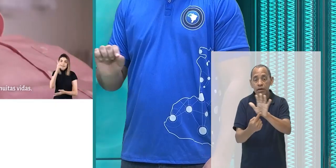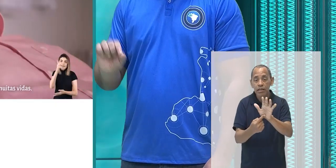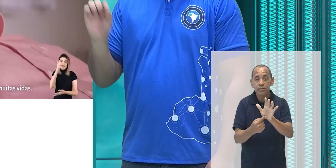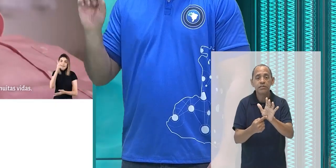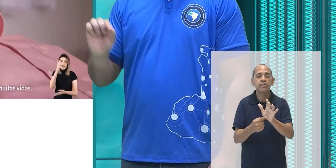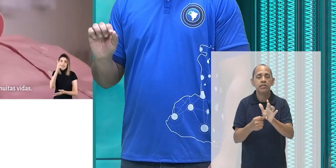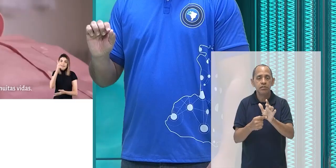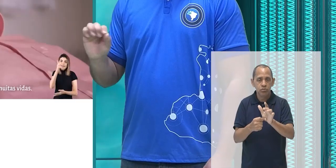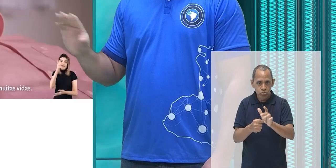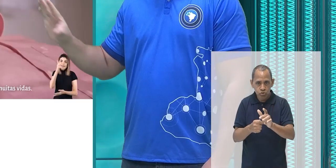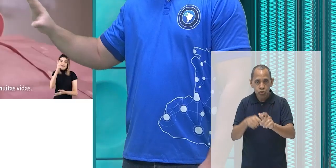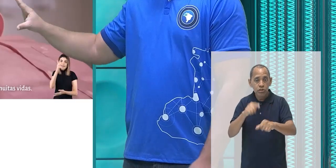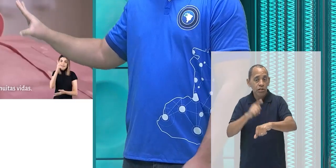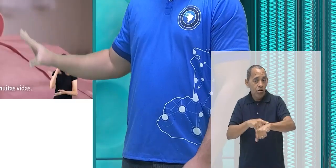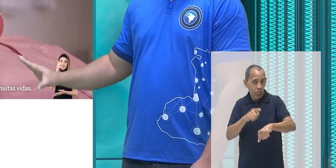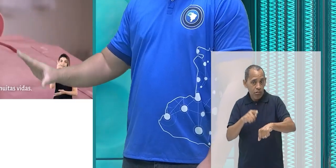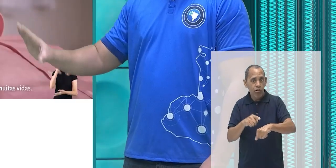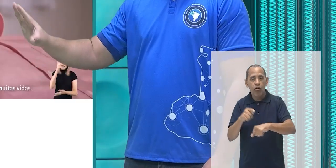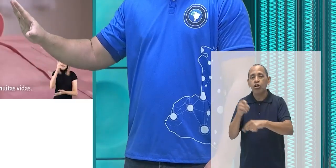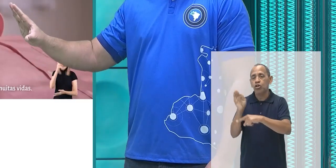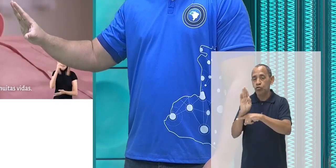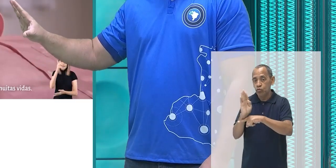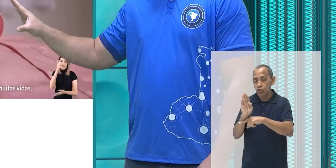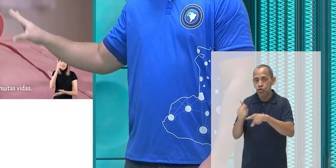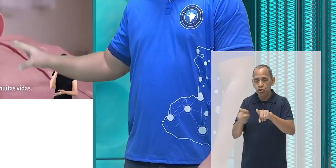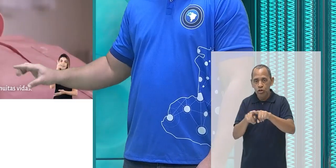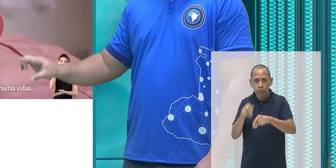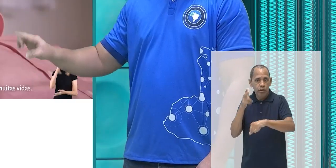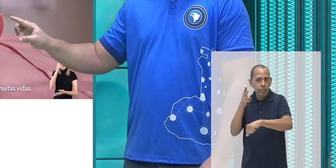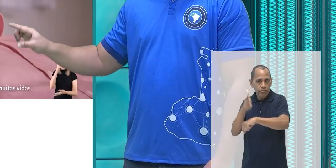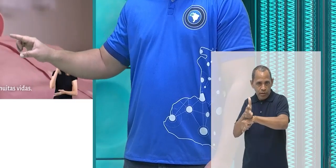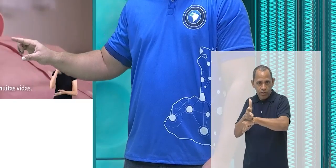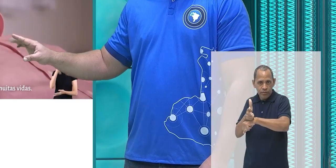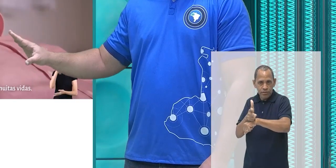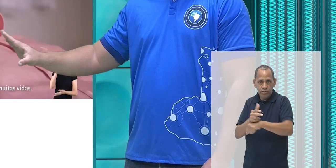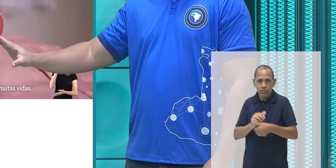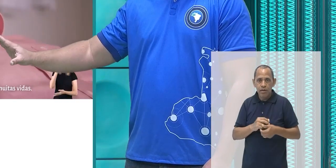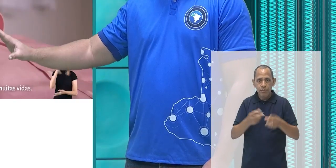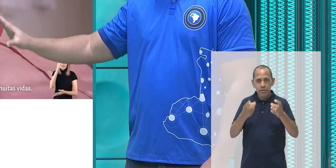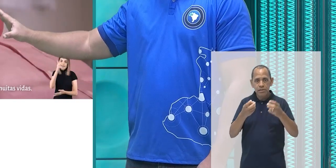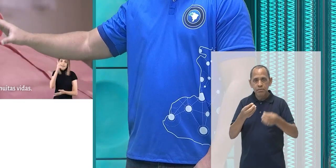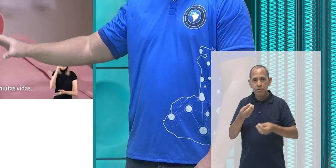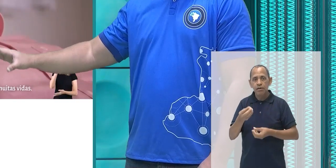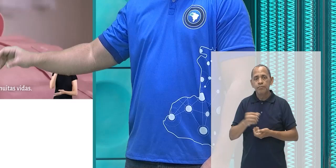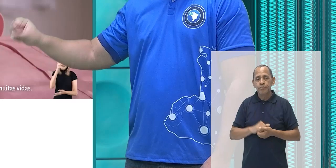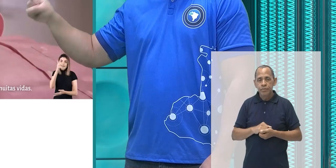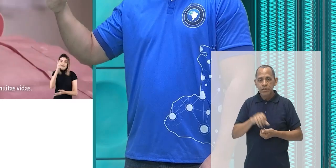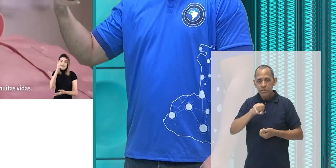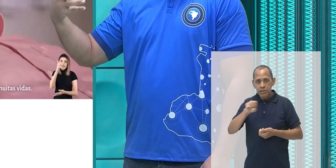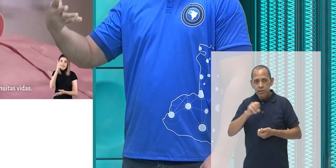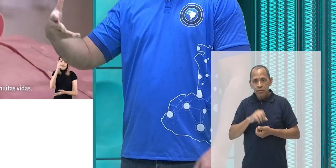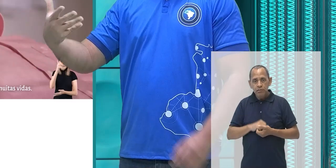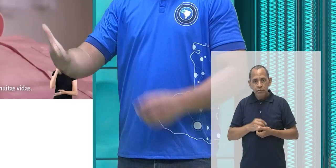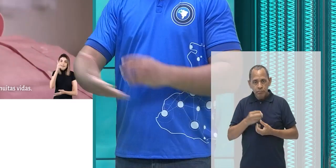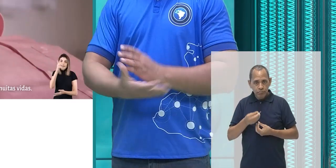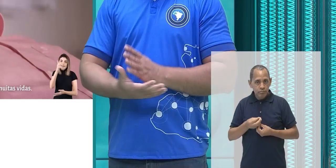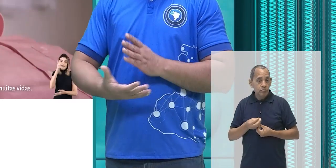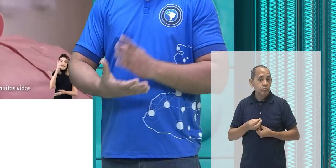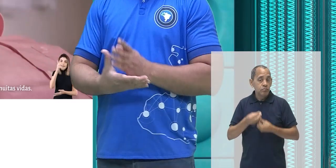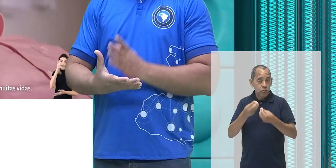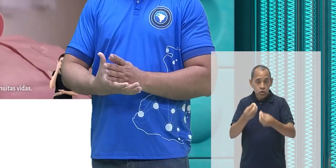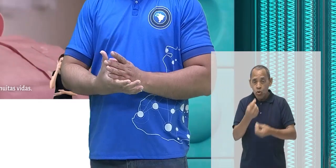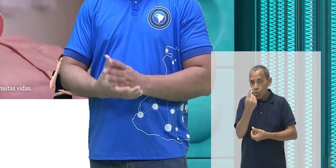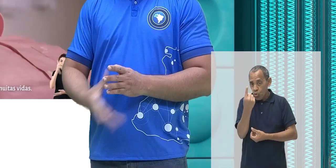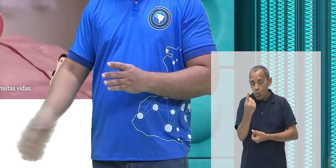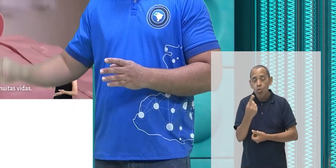naquele tubo. E percebe que quando ele faz esse movimento todo, aparece, ó, uma doação ajuda a salvar